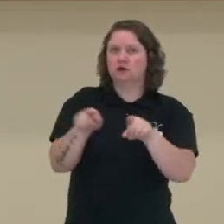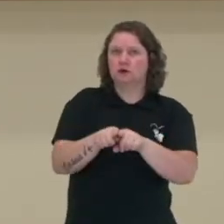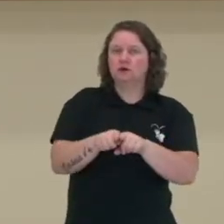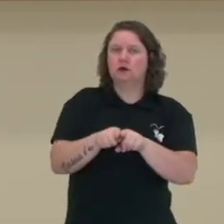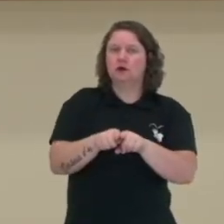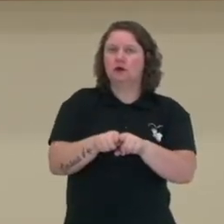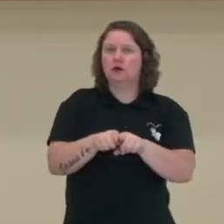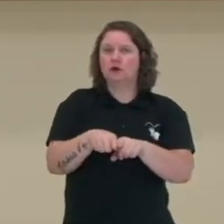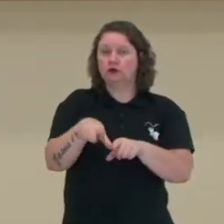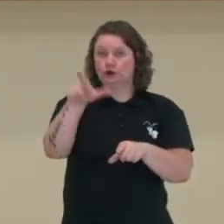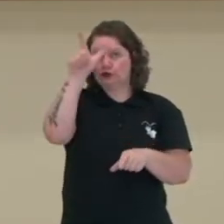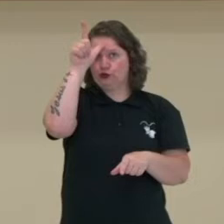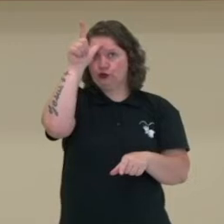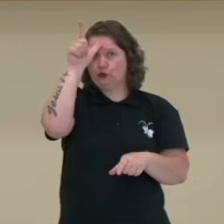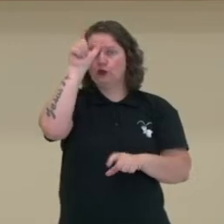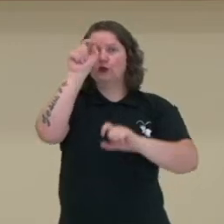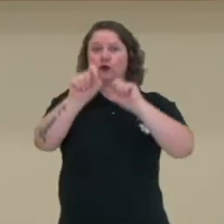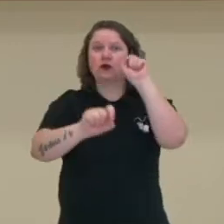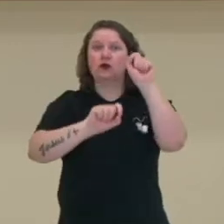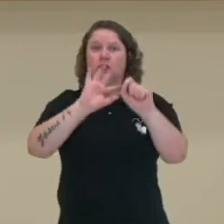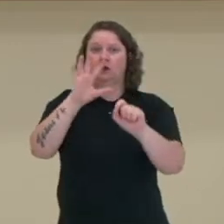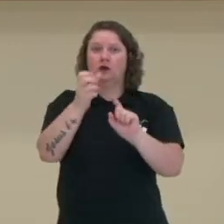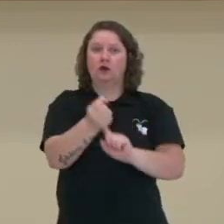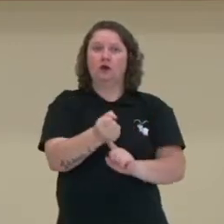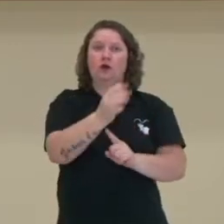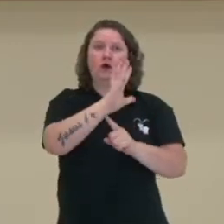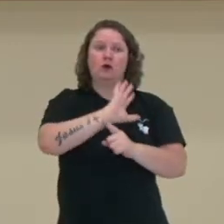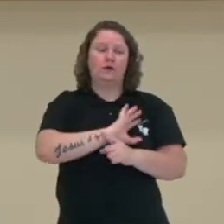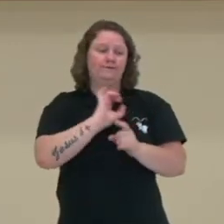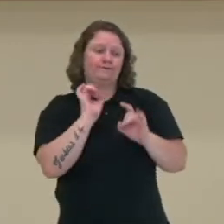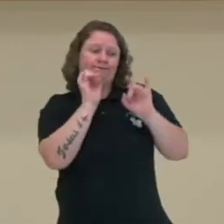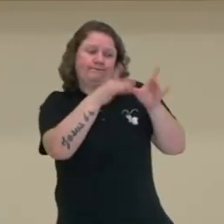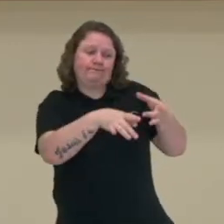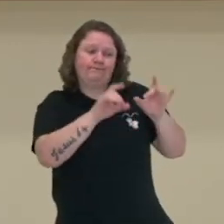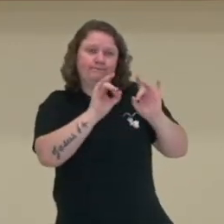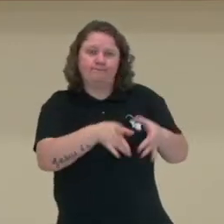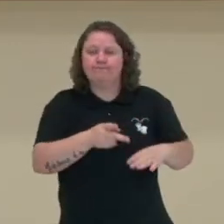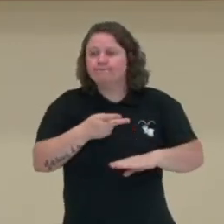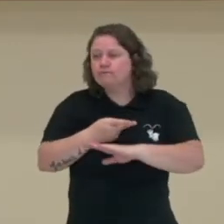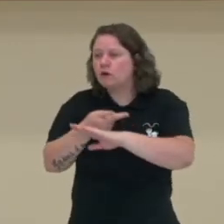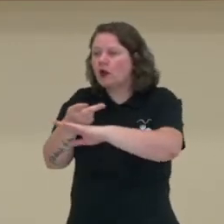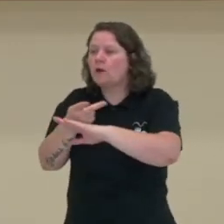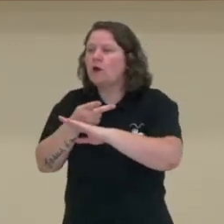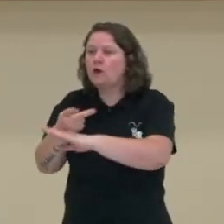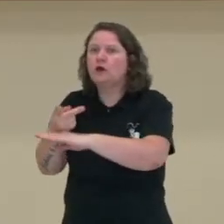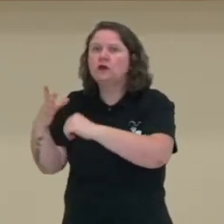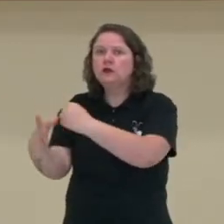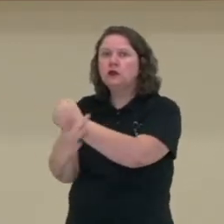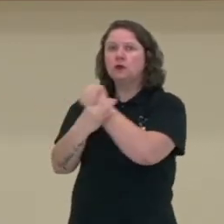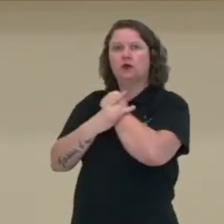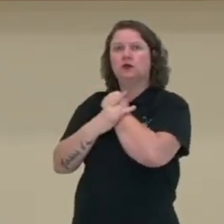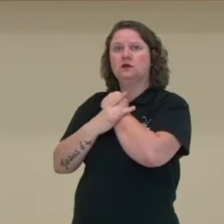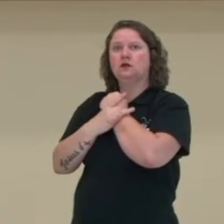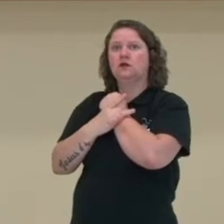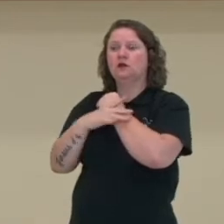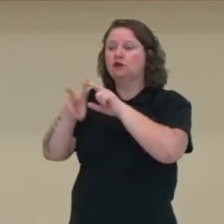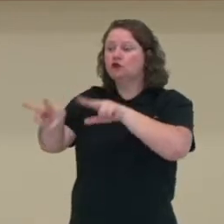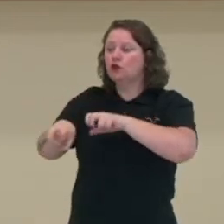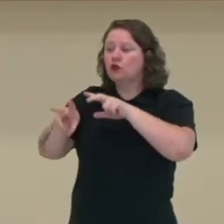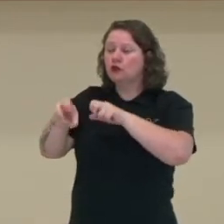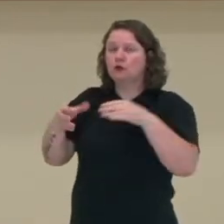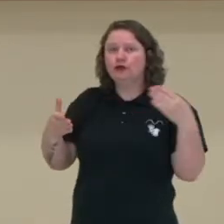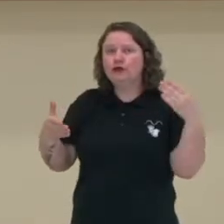germânicos, muitos romanos abandonaram as cidades e foram buscar proteção no campo. Chegaram nos donos